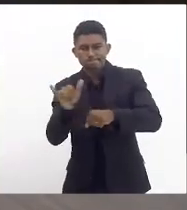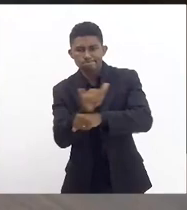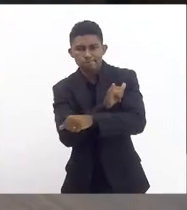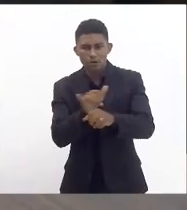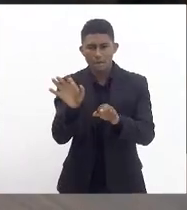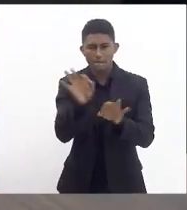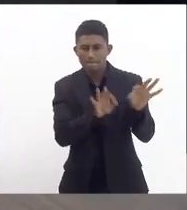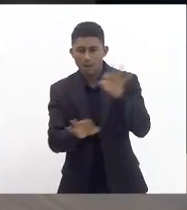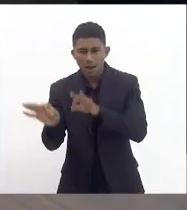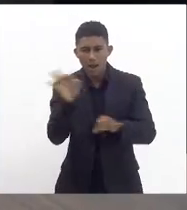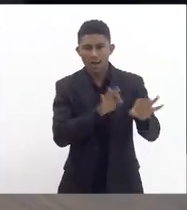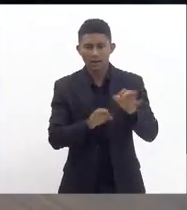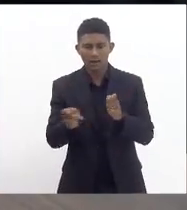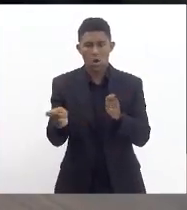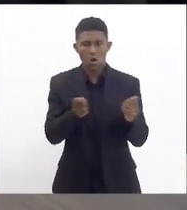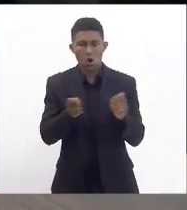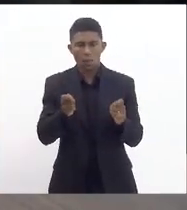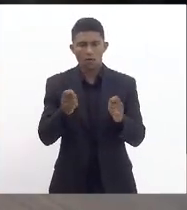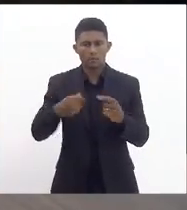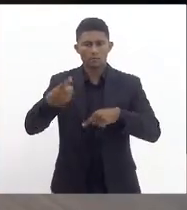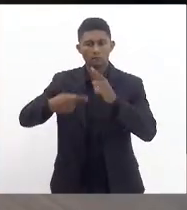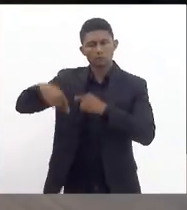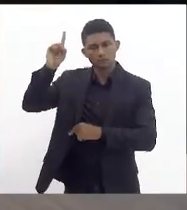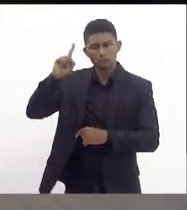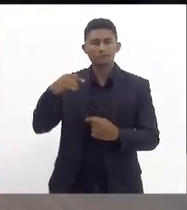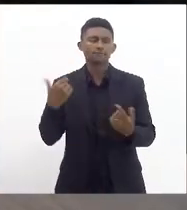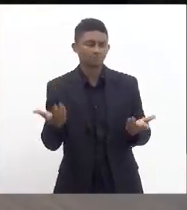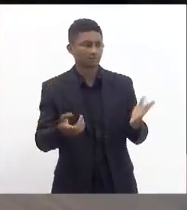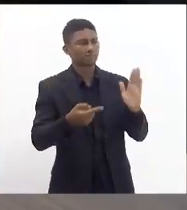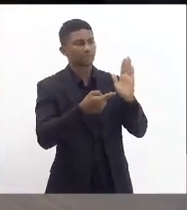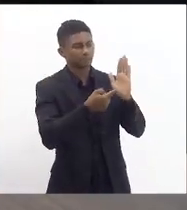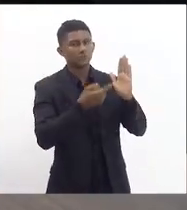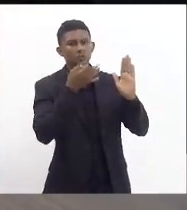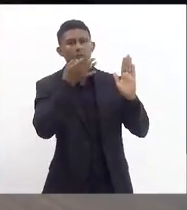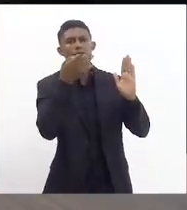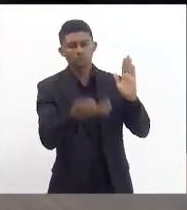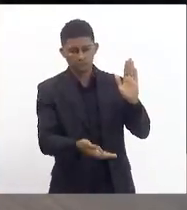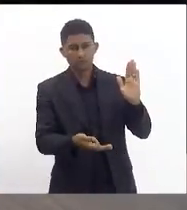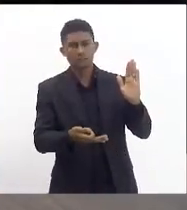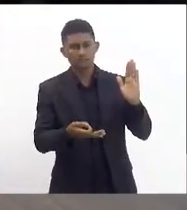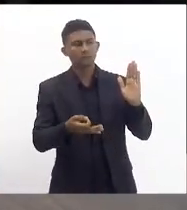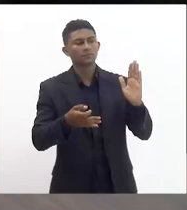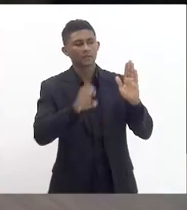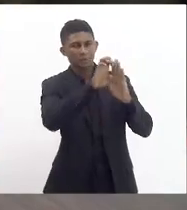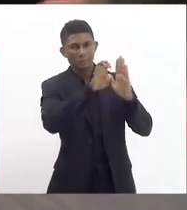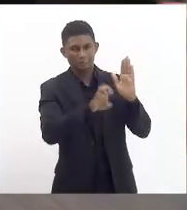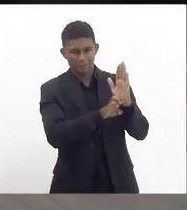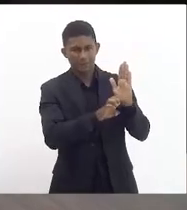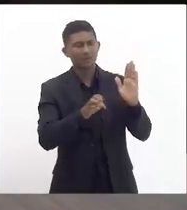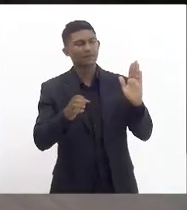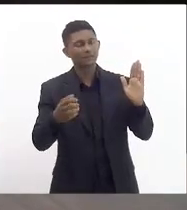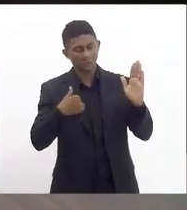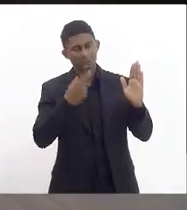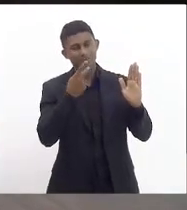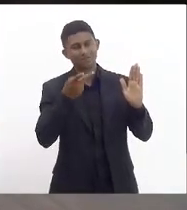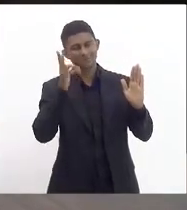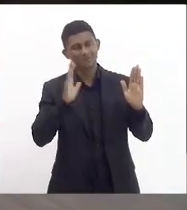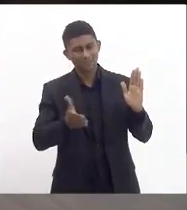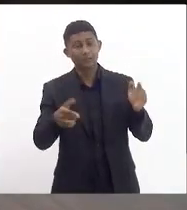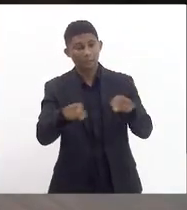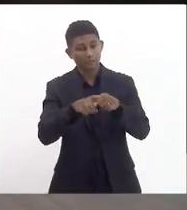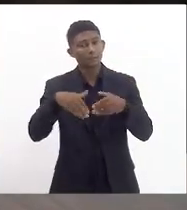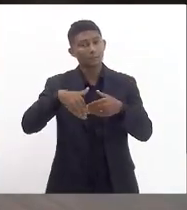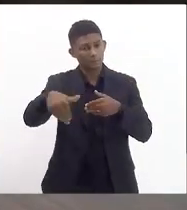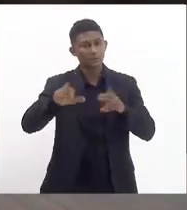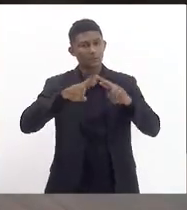de desenvolvimento econômico e social. No mérito, favorável, sem prejuízo das emendas que apresentei e das audiências que serão realizadas.